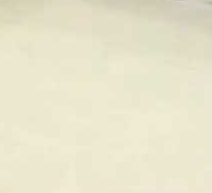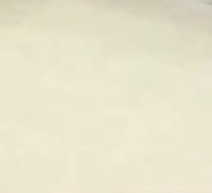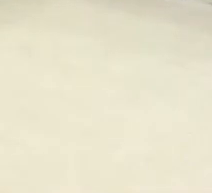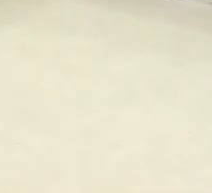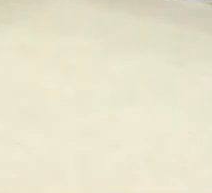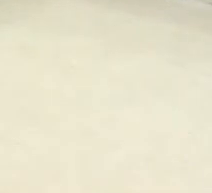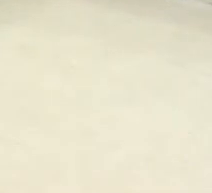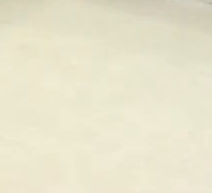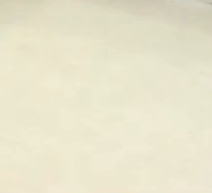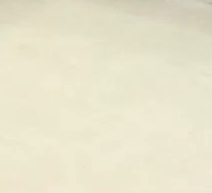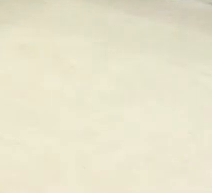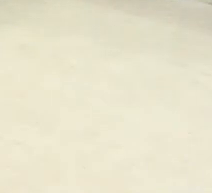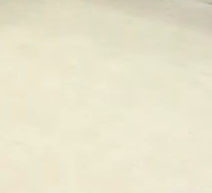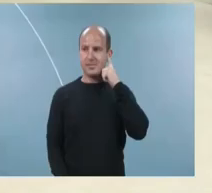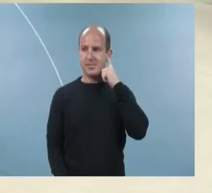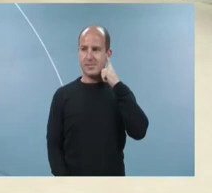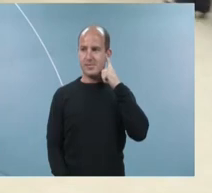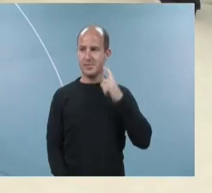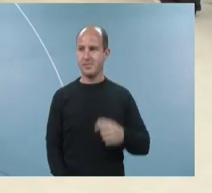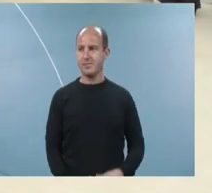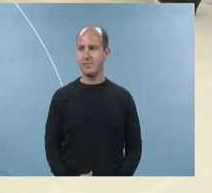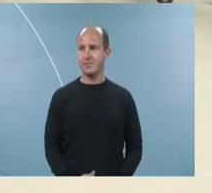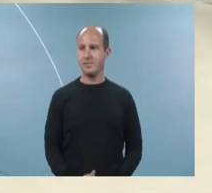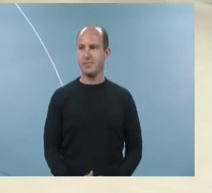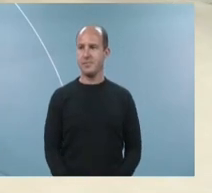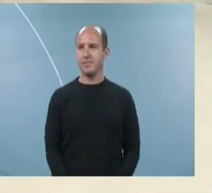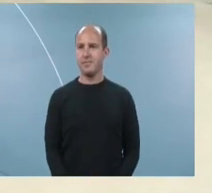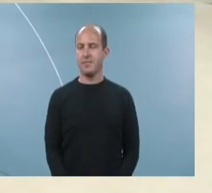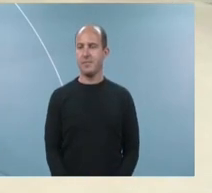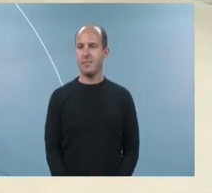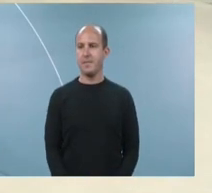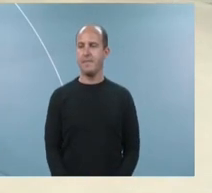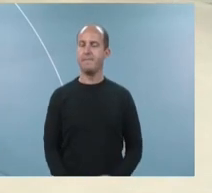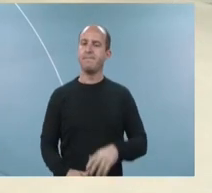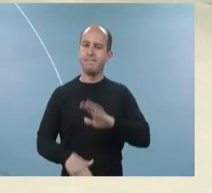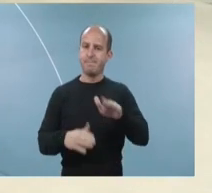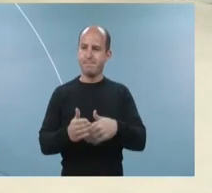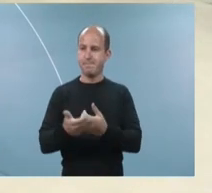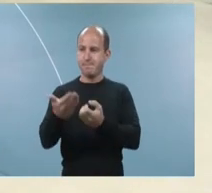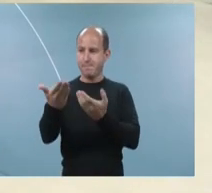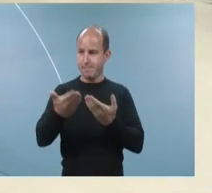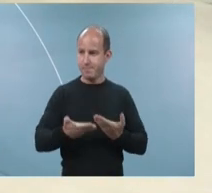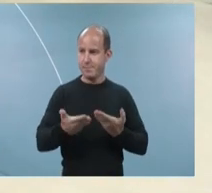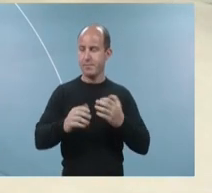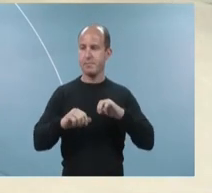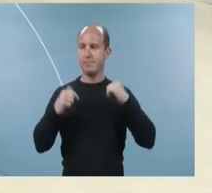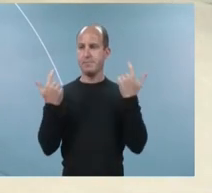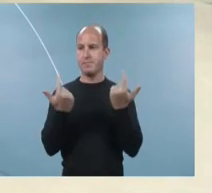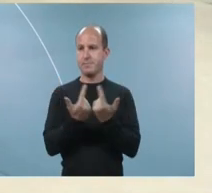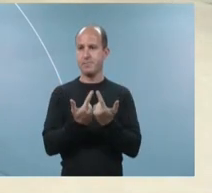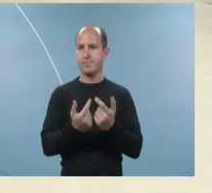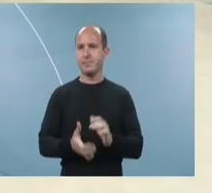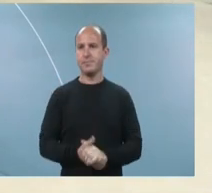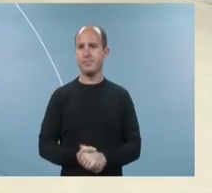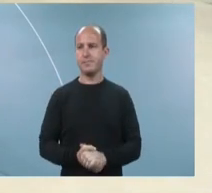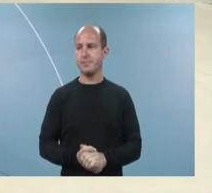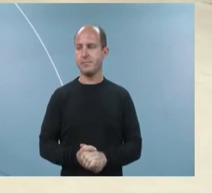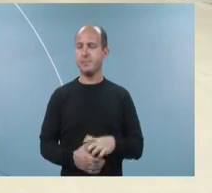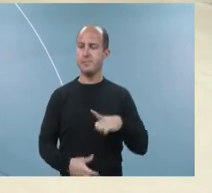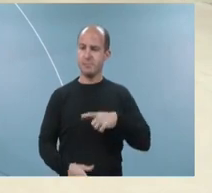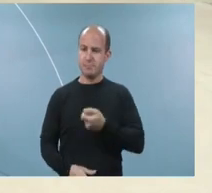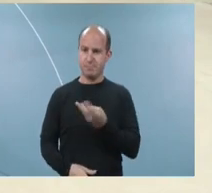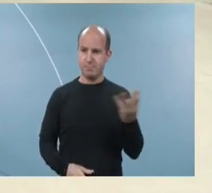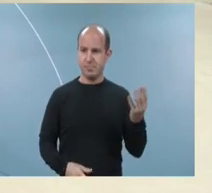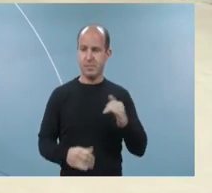Bom dia a todos os presentes. Sejam muito bem-vindos a essa Casa Legislativa. Havendo o